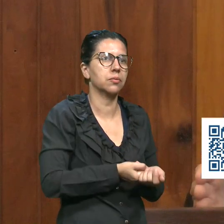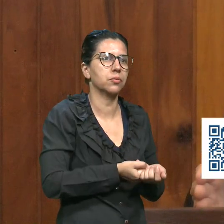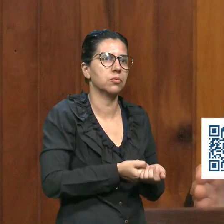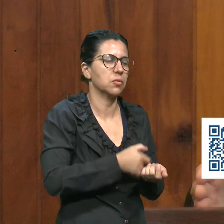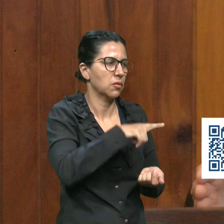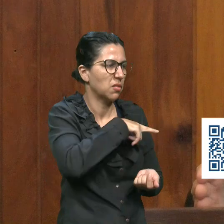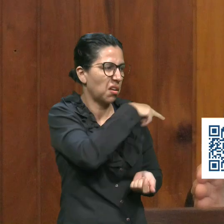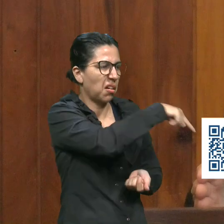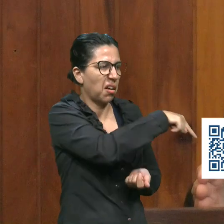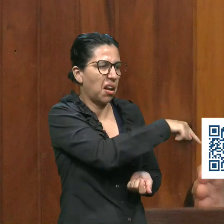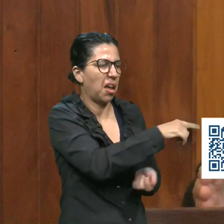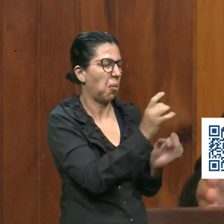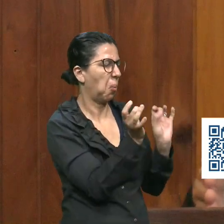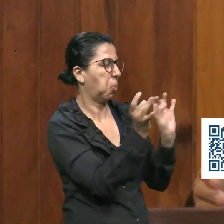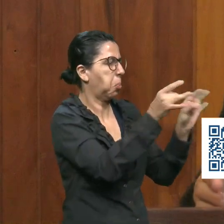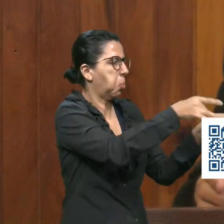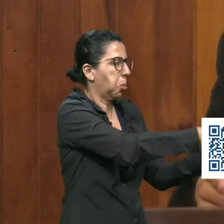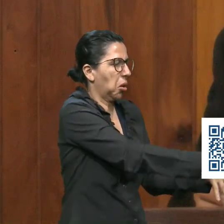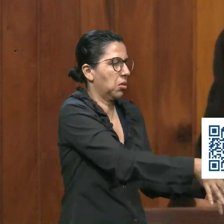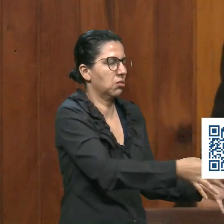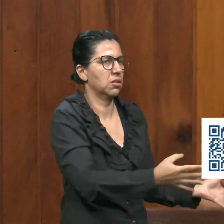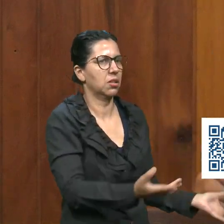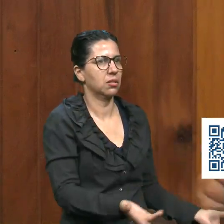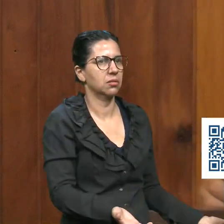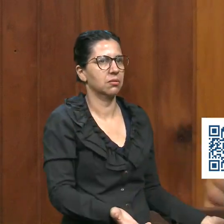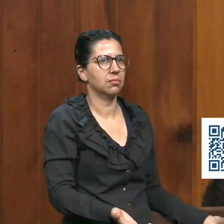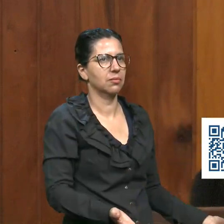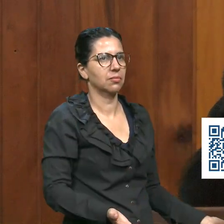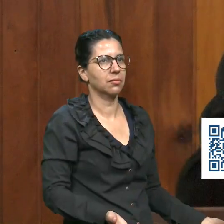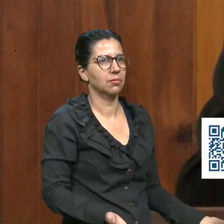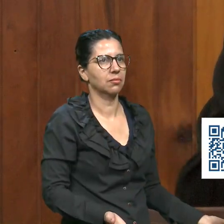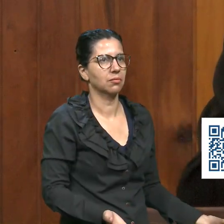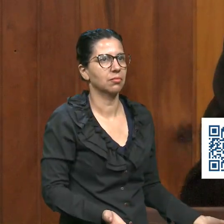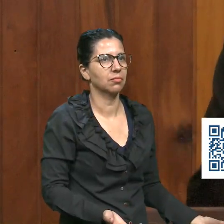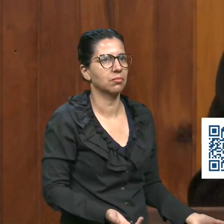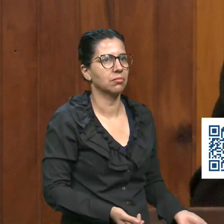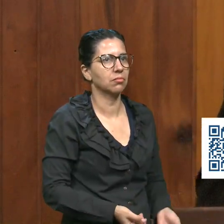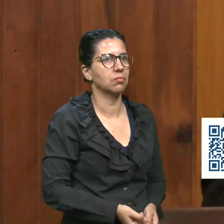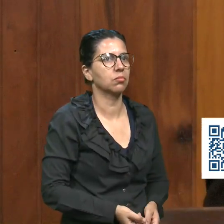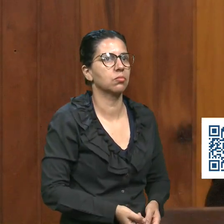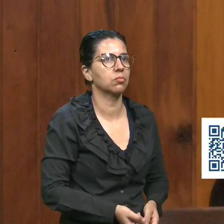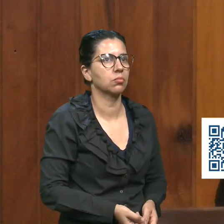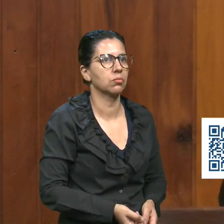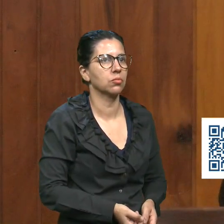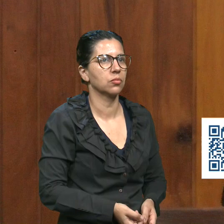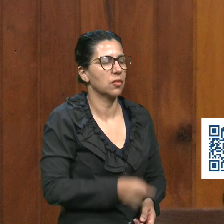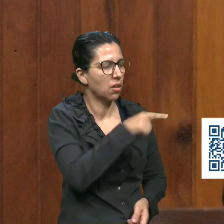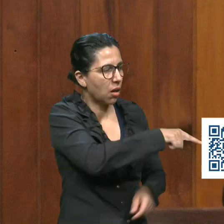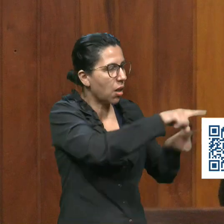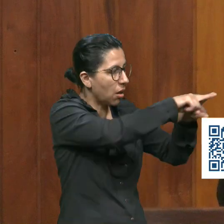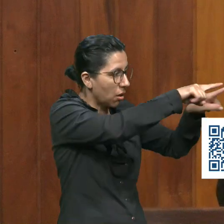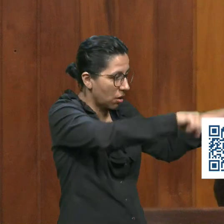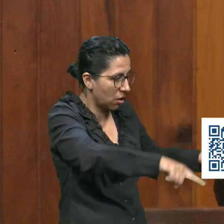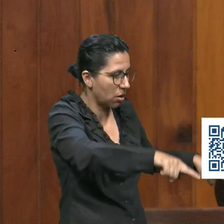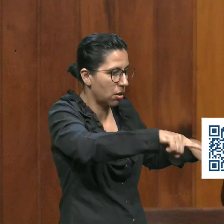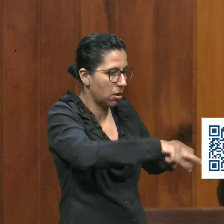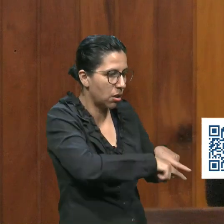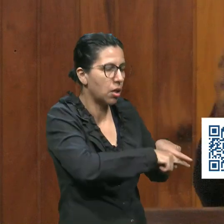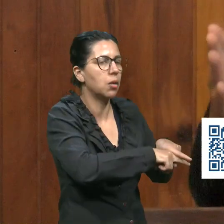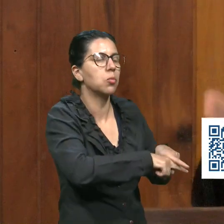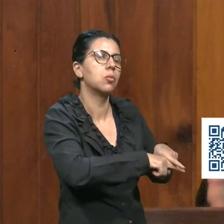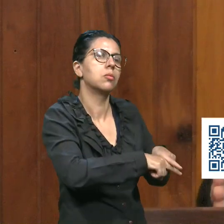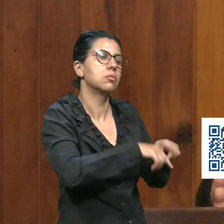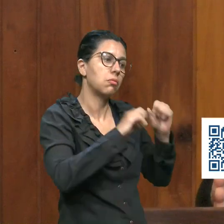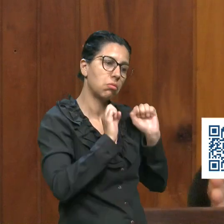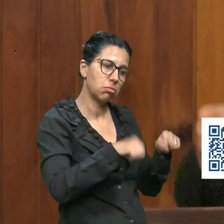local ali, um local abandonado. E eu vejo que aquele campo ali pode ser usado, né,